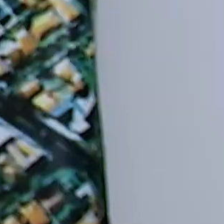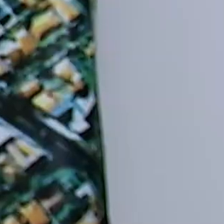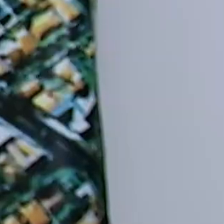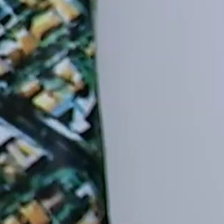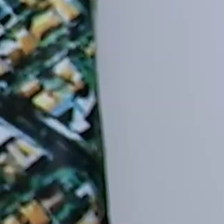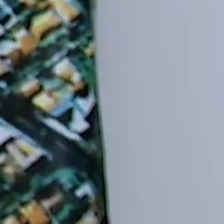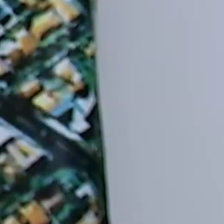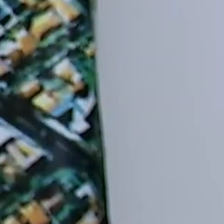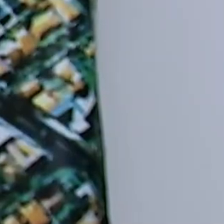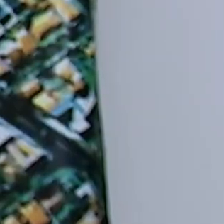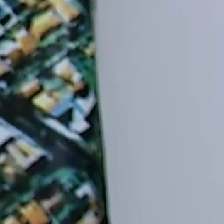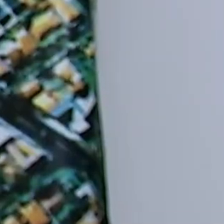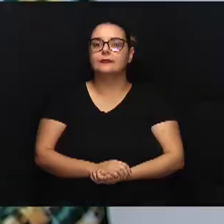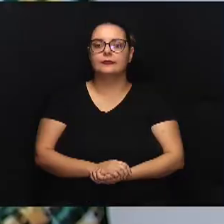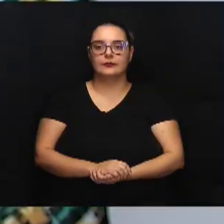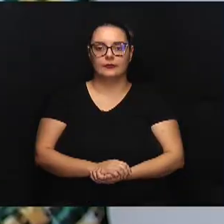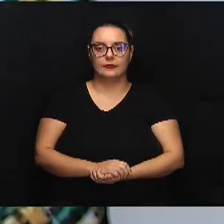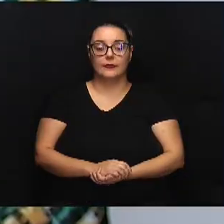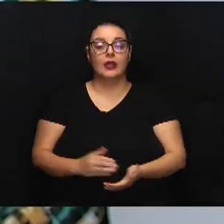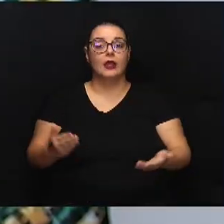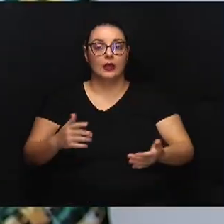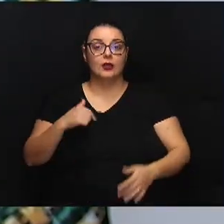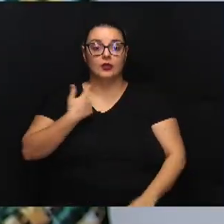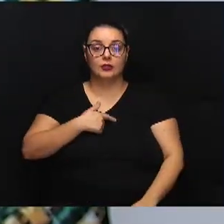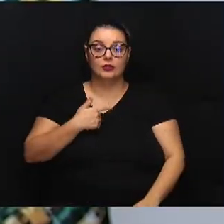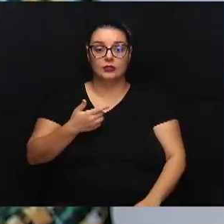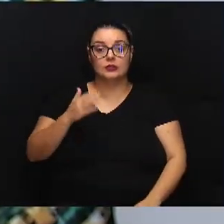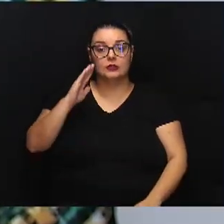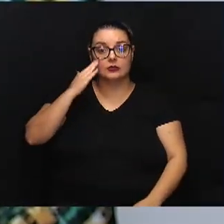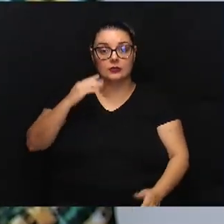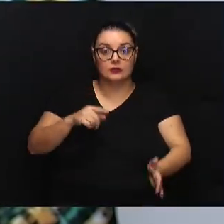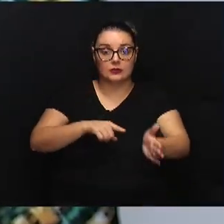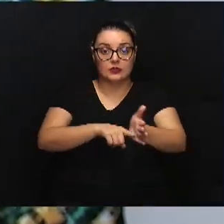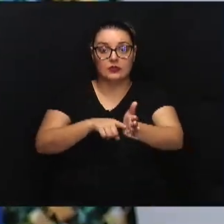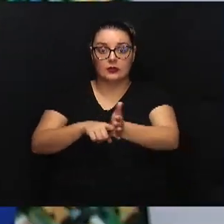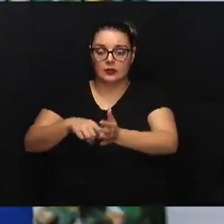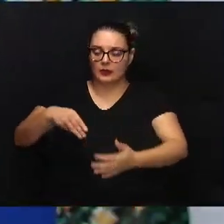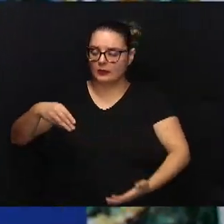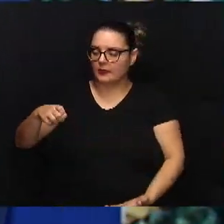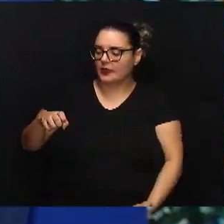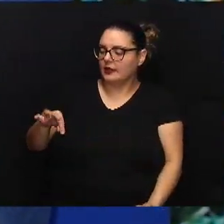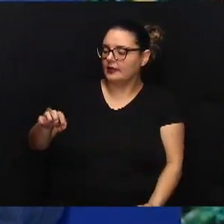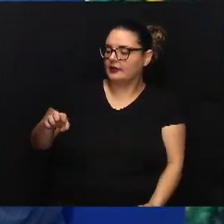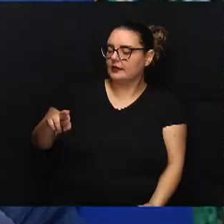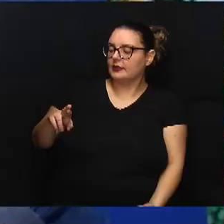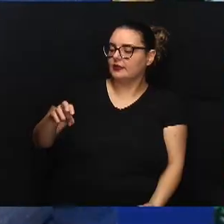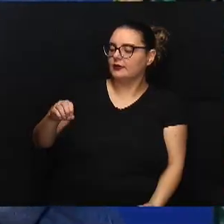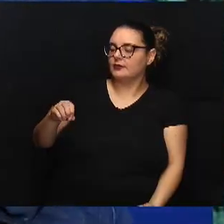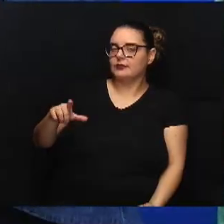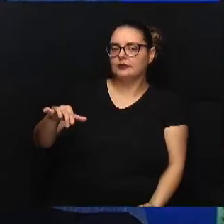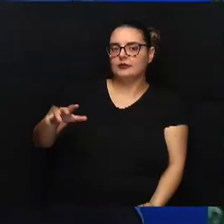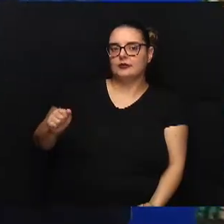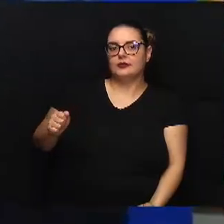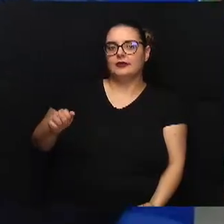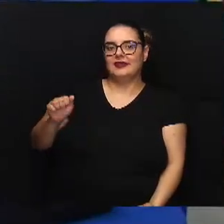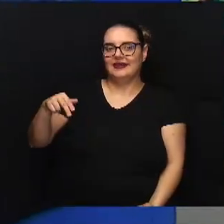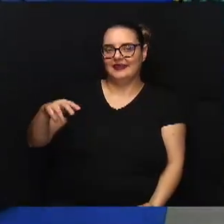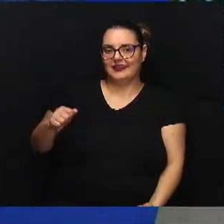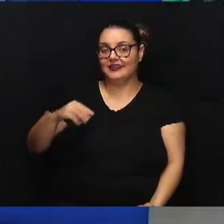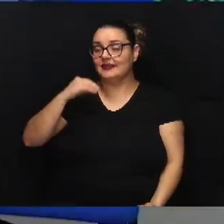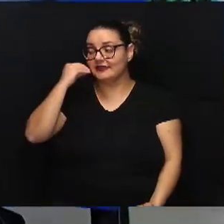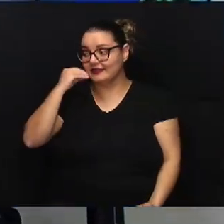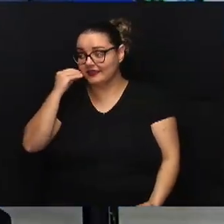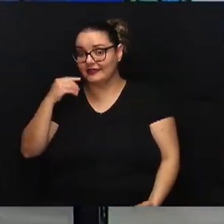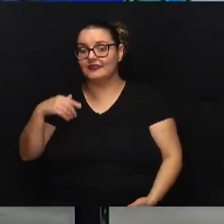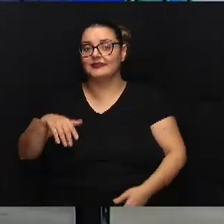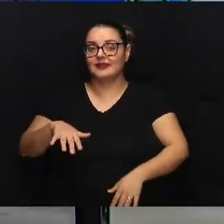Agora a gente vai entender um pouquinho da área de pesquisa meteorológica. Ana Ávila está aqui comigo, bastante experiente na área,